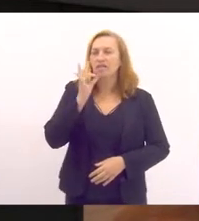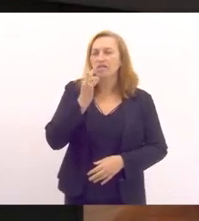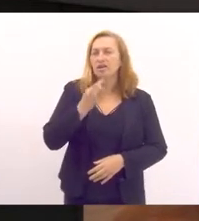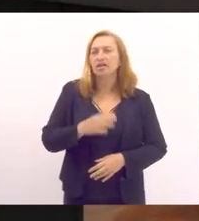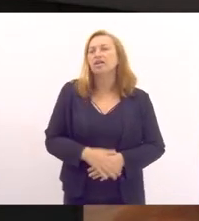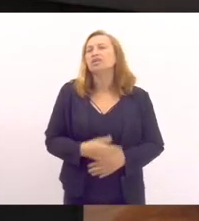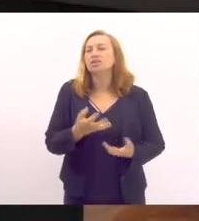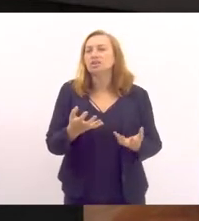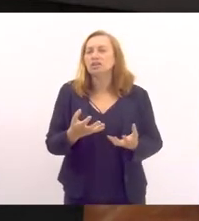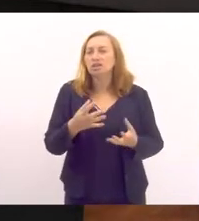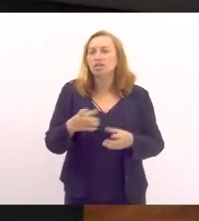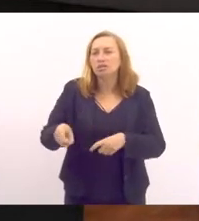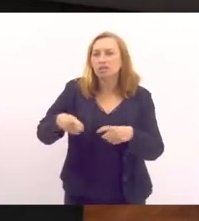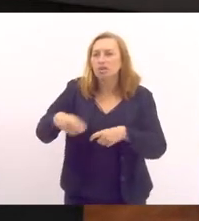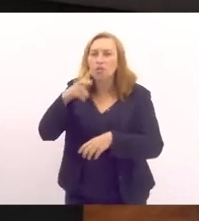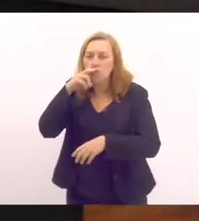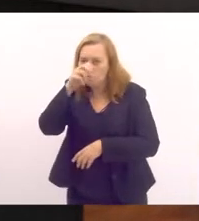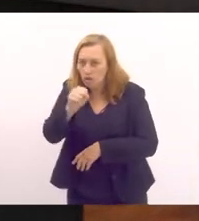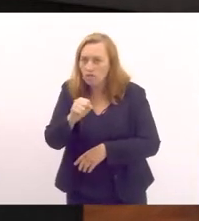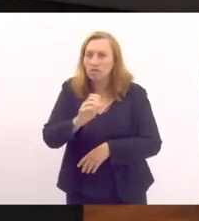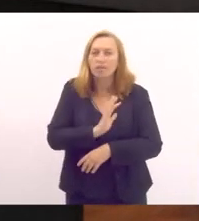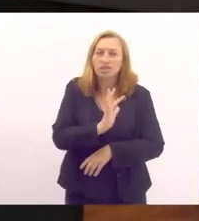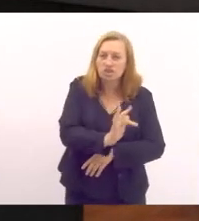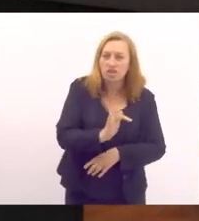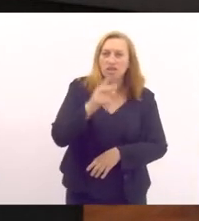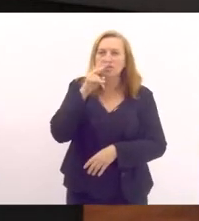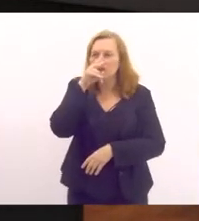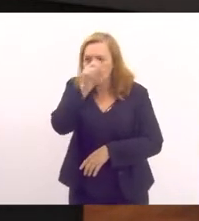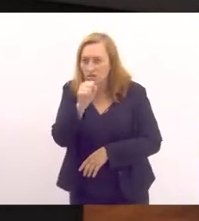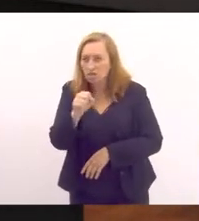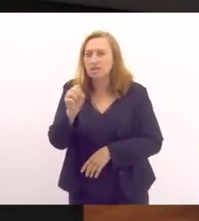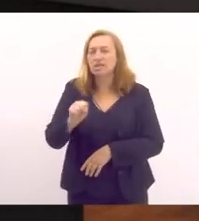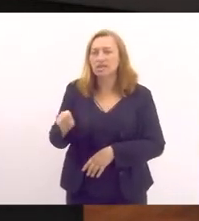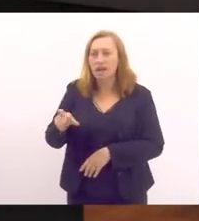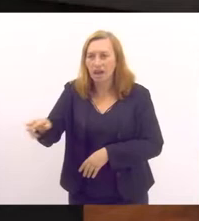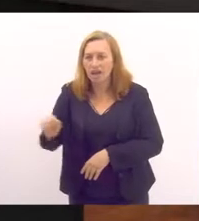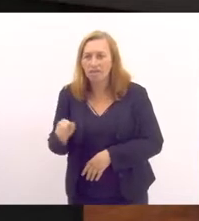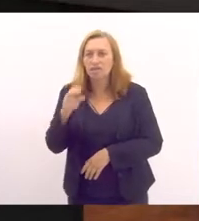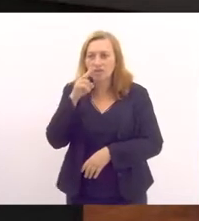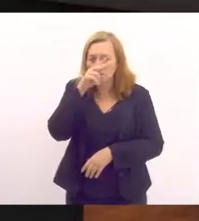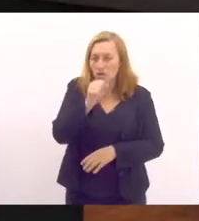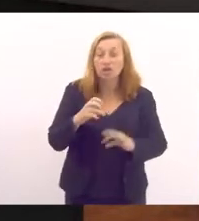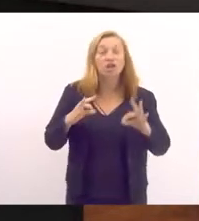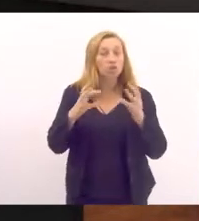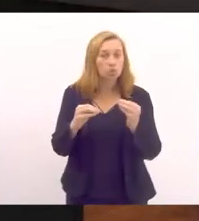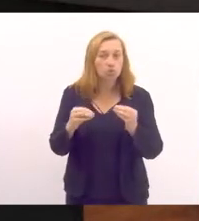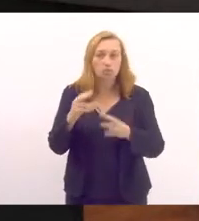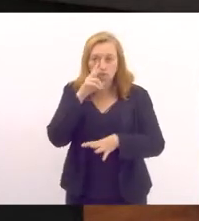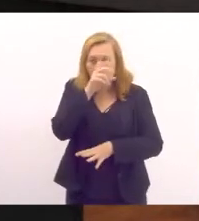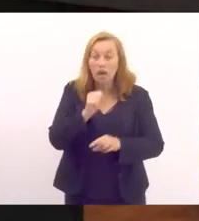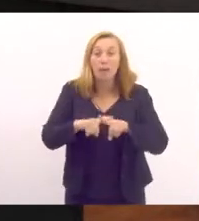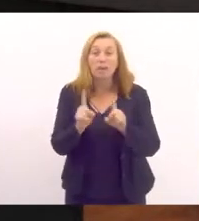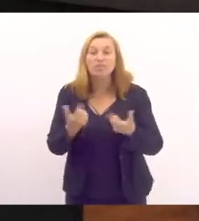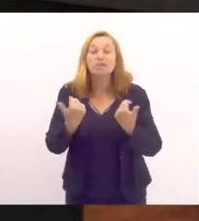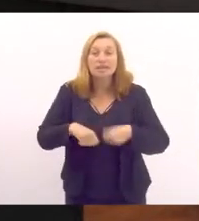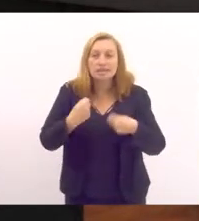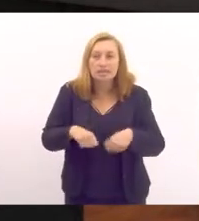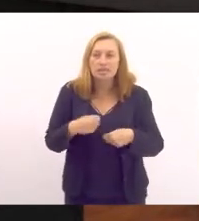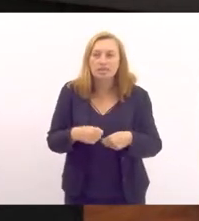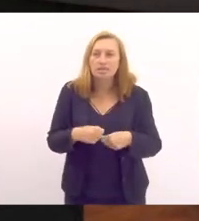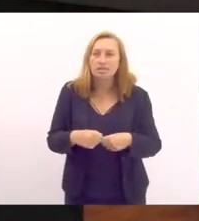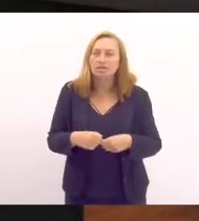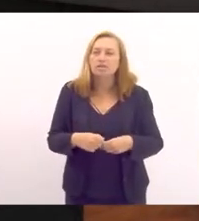E a gente quer um interior forte, a gente quer uma Baixada forte, a gente quer a região serrana forte, a região dos lagos forte, a gente quer todo mundo forte. Mas a gente precisa